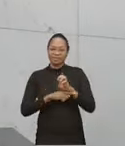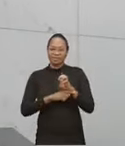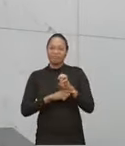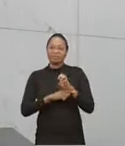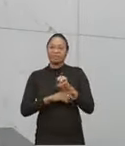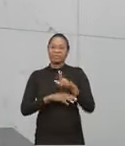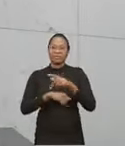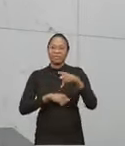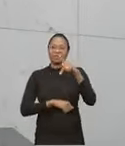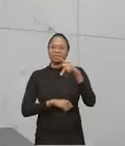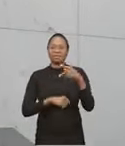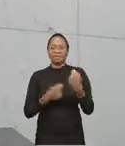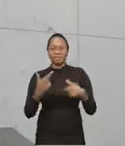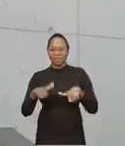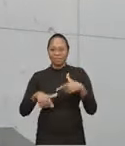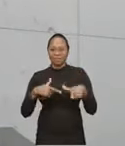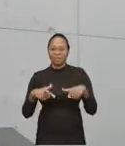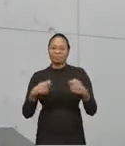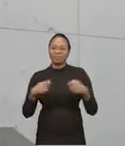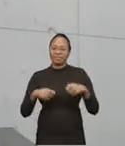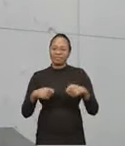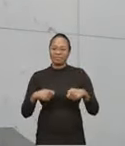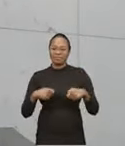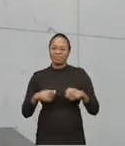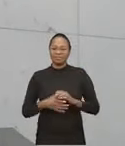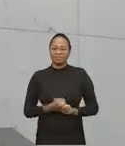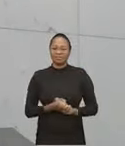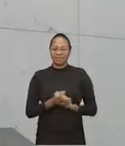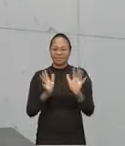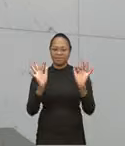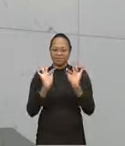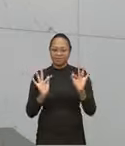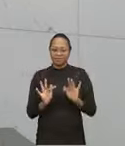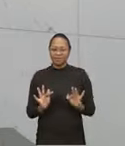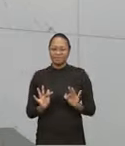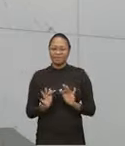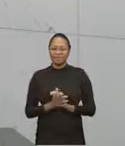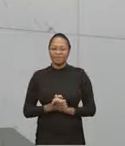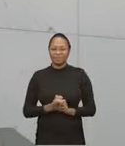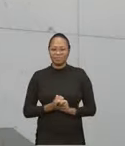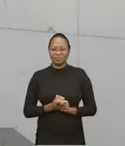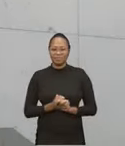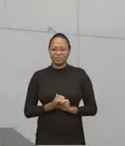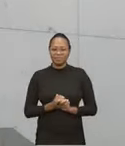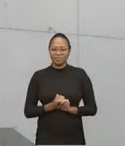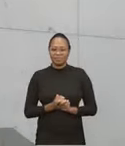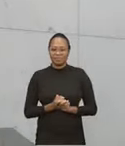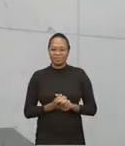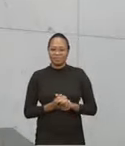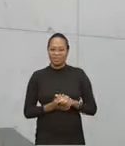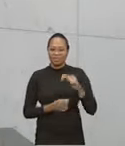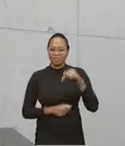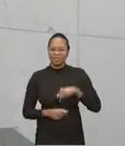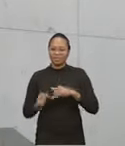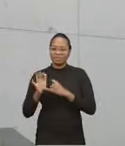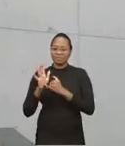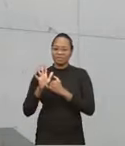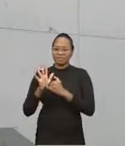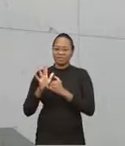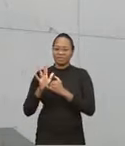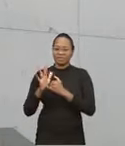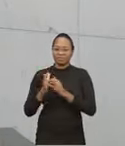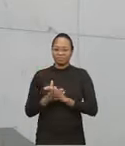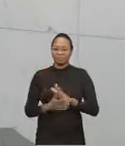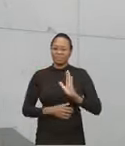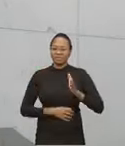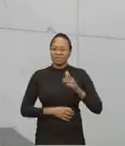que é emprego. Então eu estou muito feliz com essa reforma tributária e Camaçari recentemente já voltou